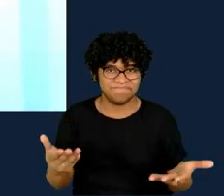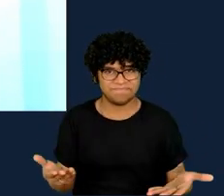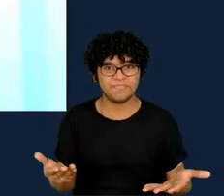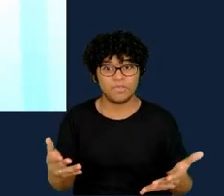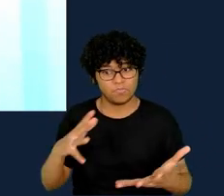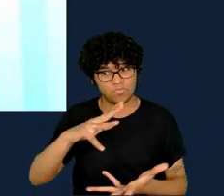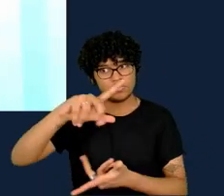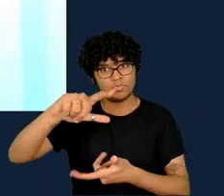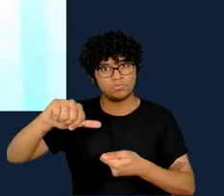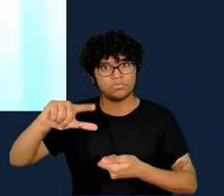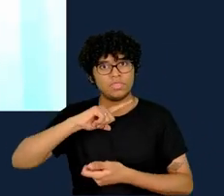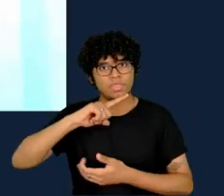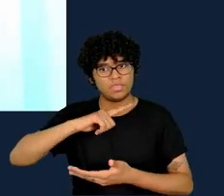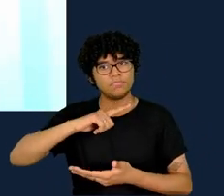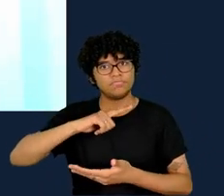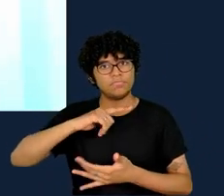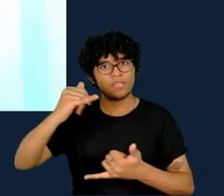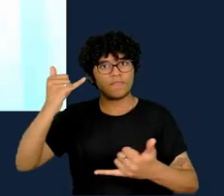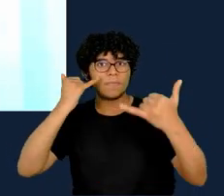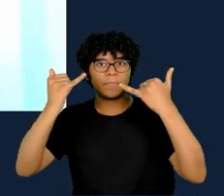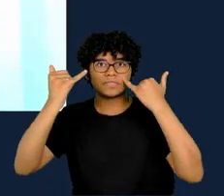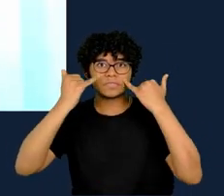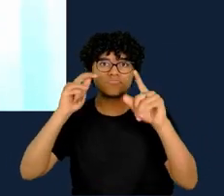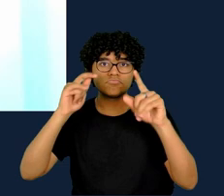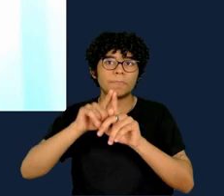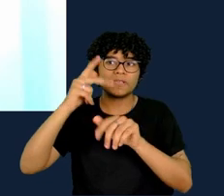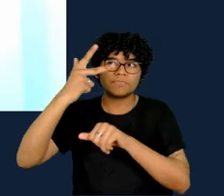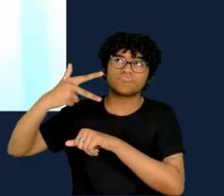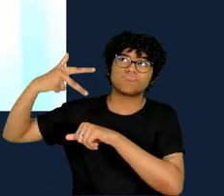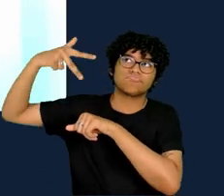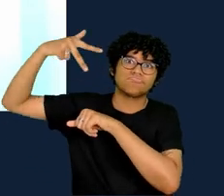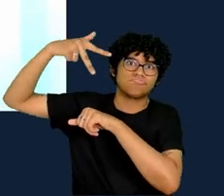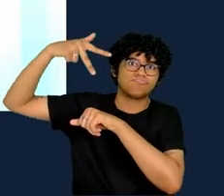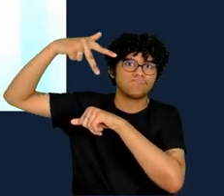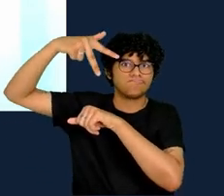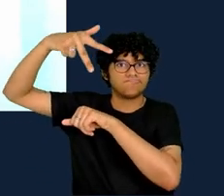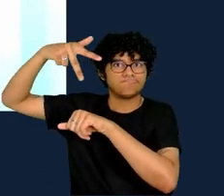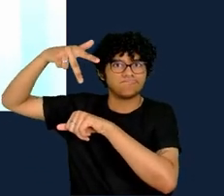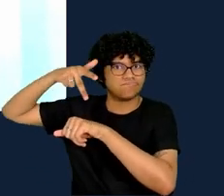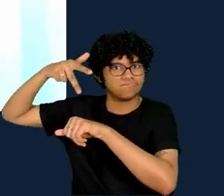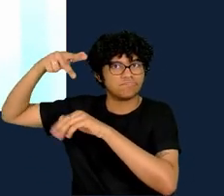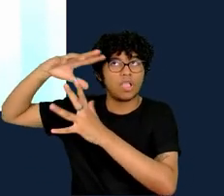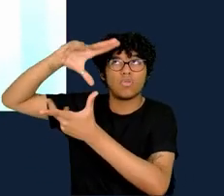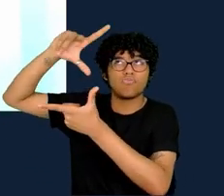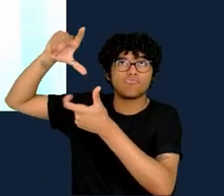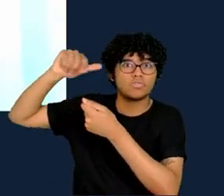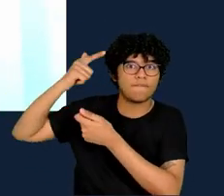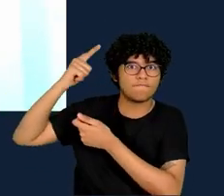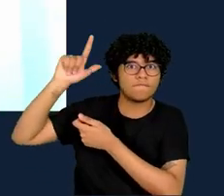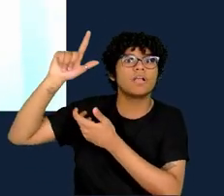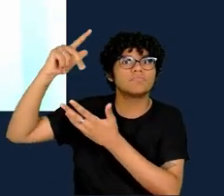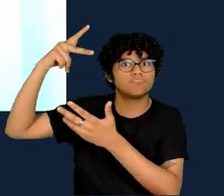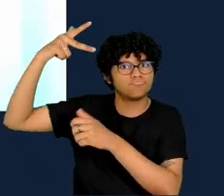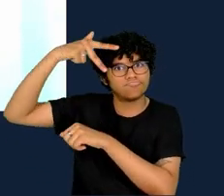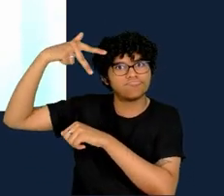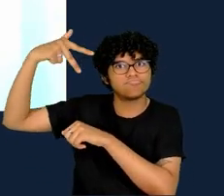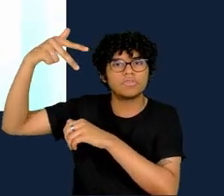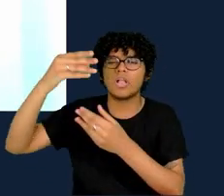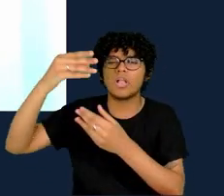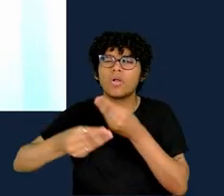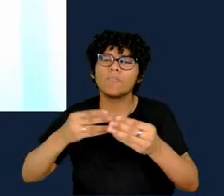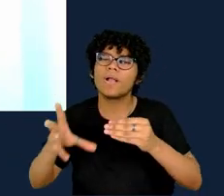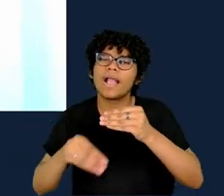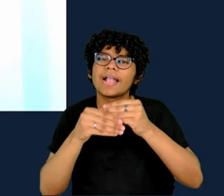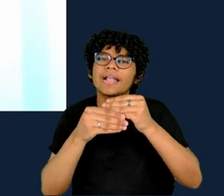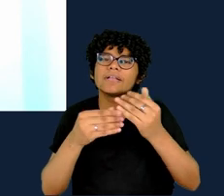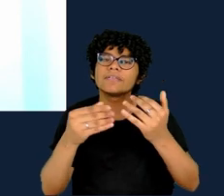as imagens de satélite. Então, eu estou curioso um pouco para saber o que vocês imaginariam que poderia agregar em termos de